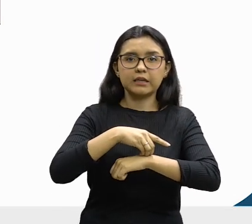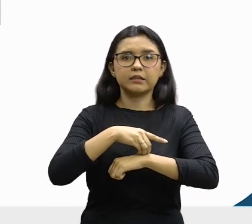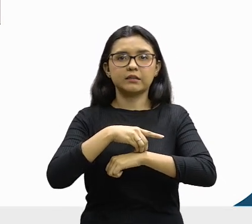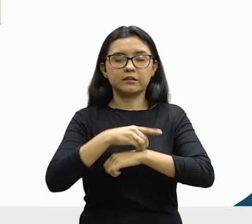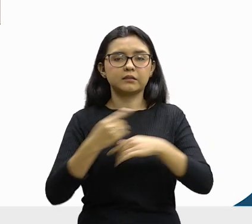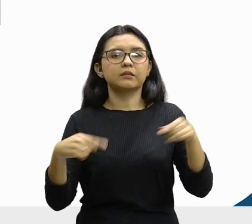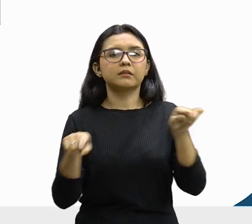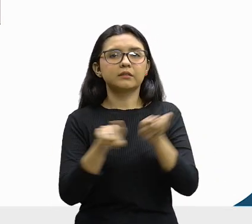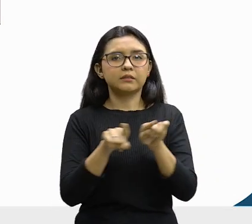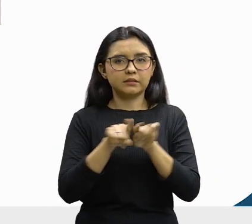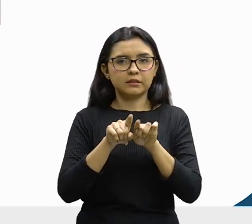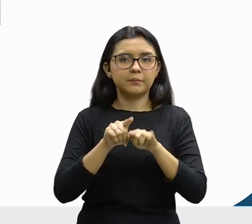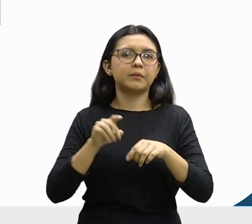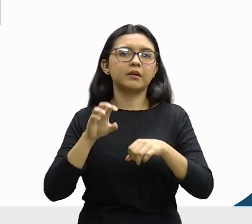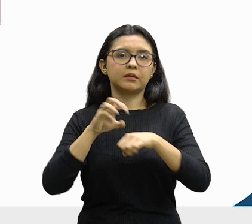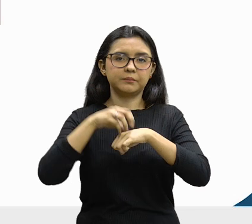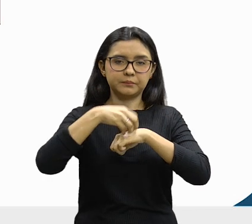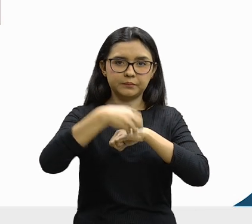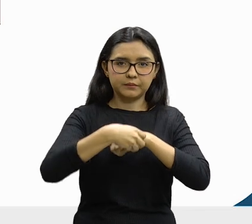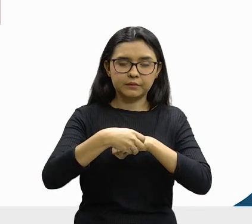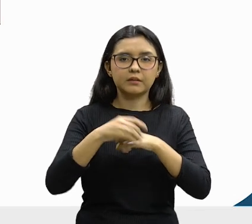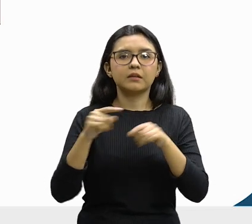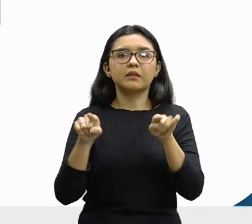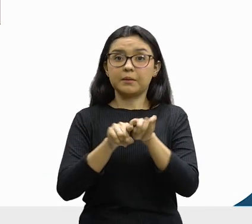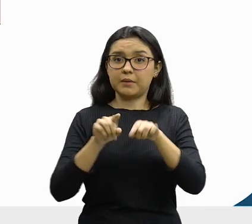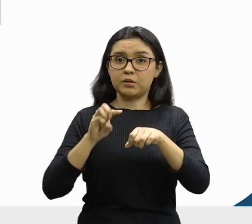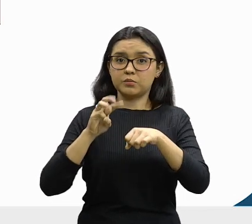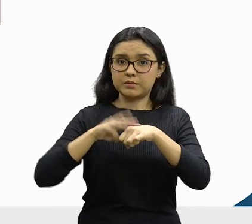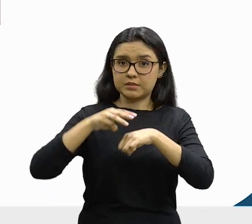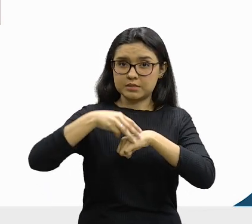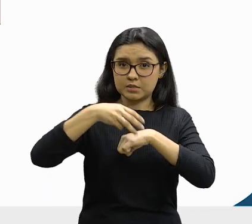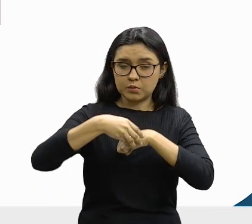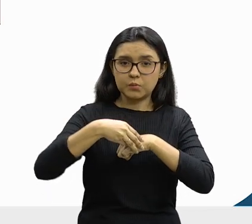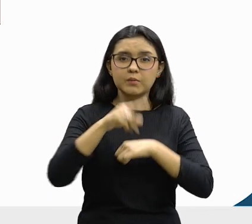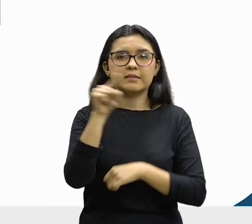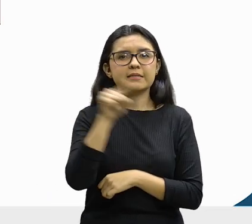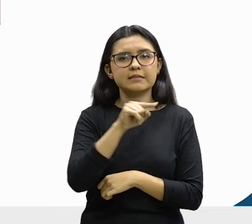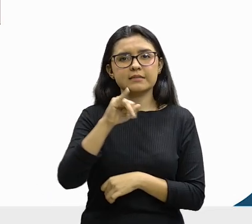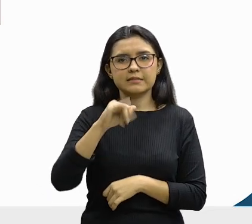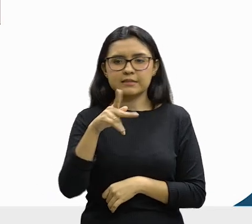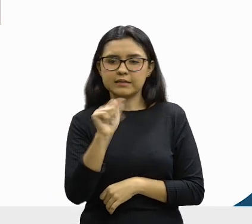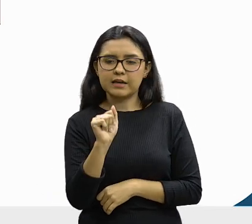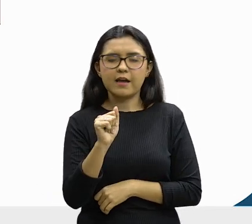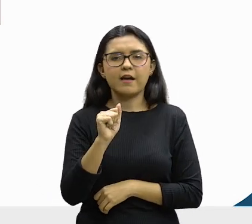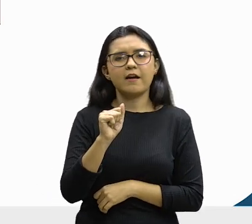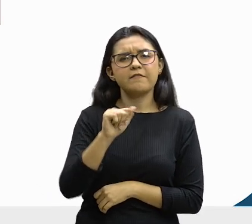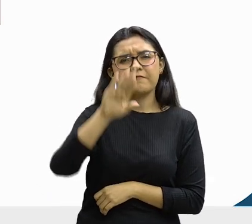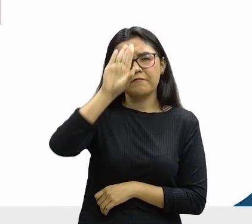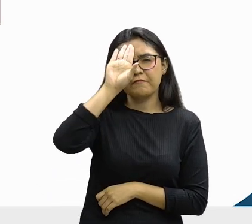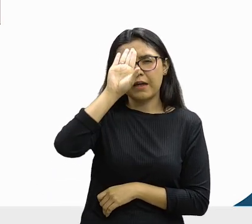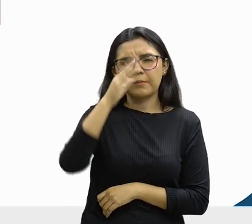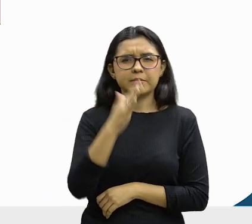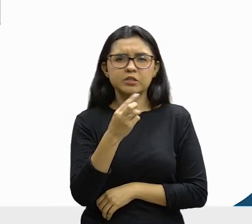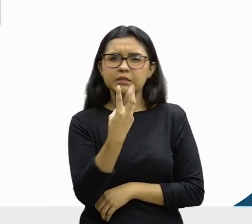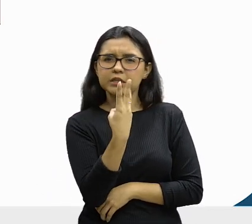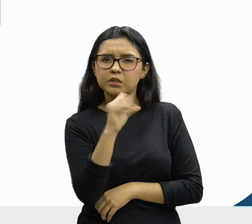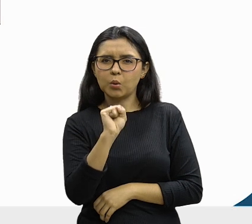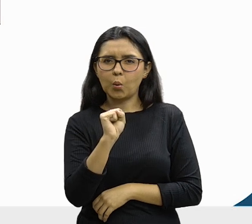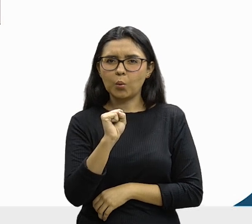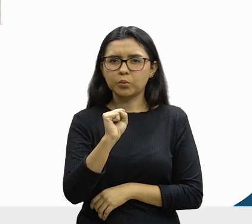dão febre alta. O zika vírus, ele dá uma febre um pouco mais baixa, média ali de 38,